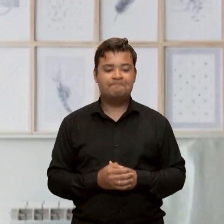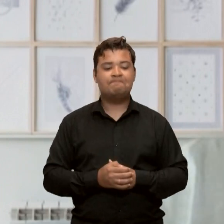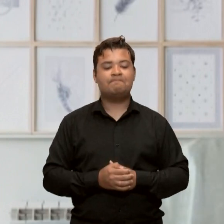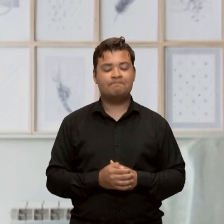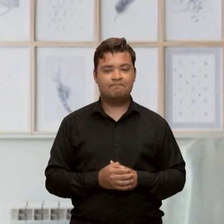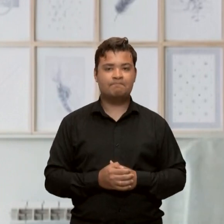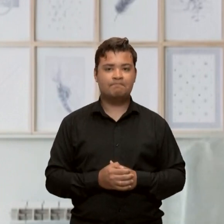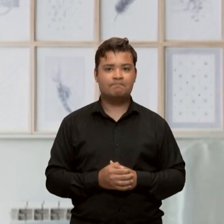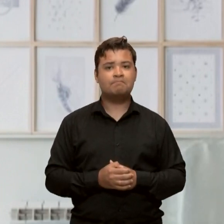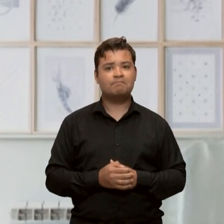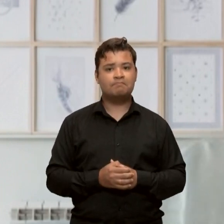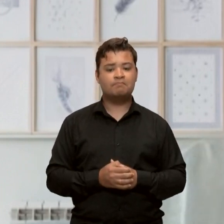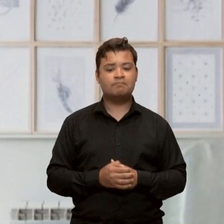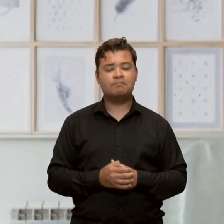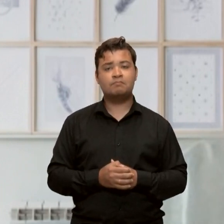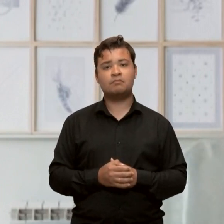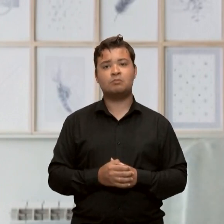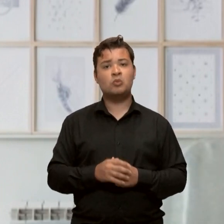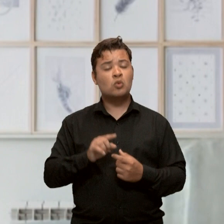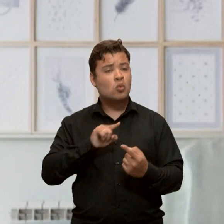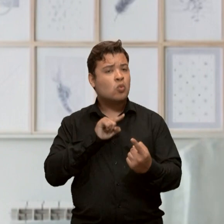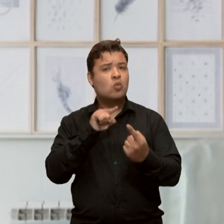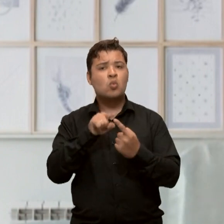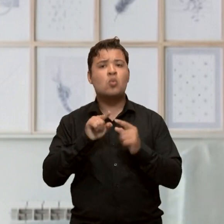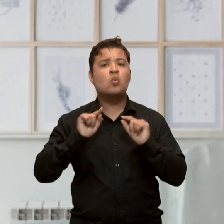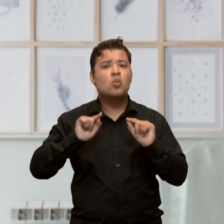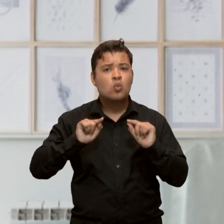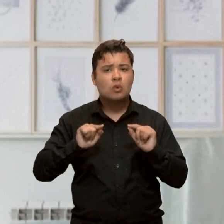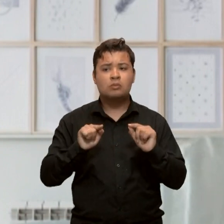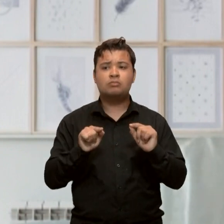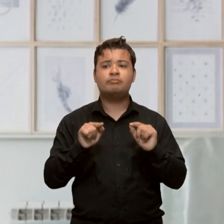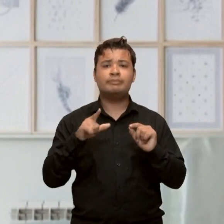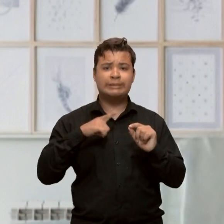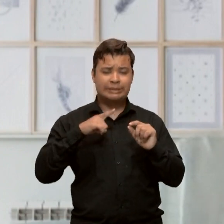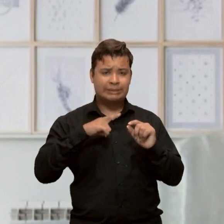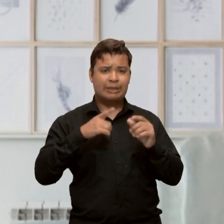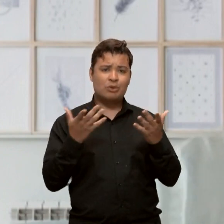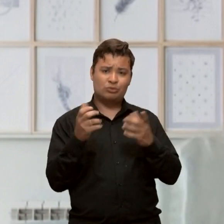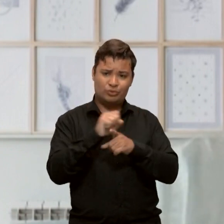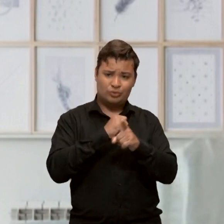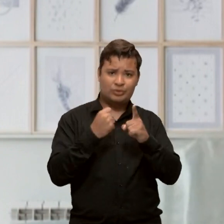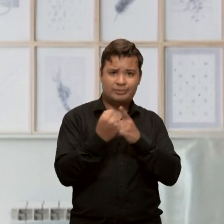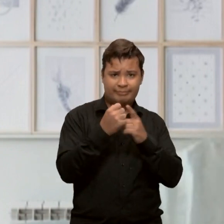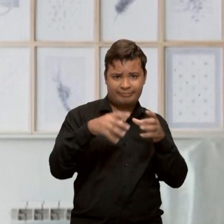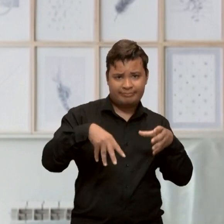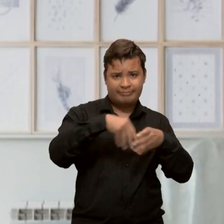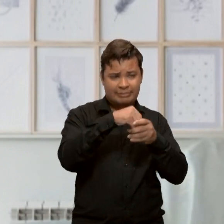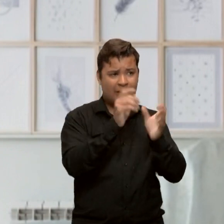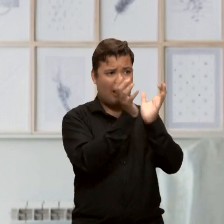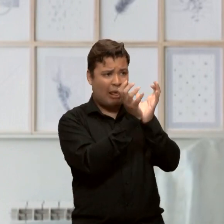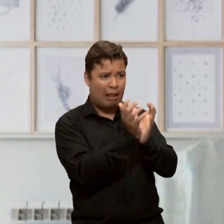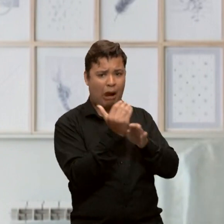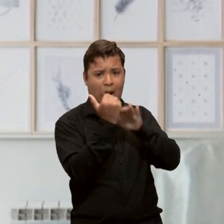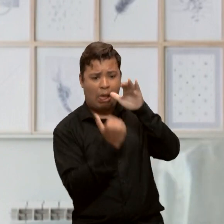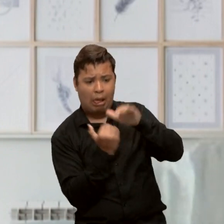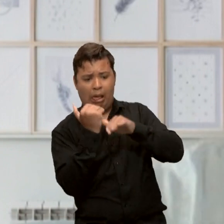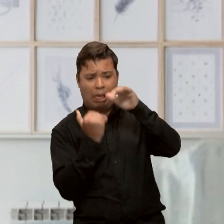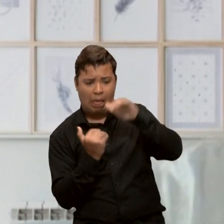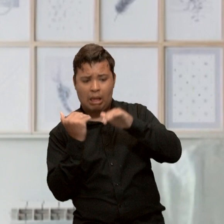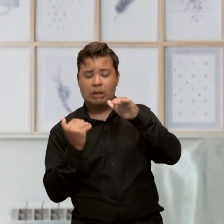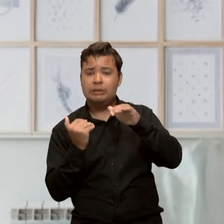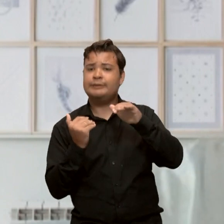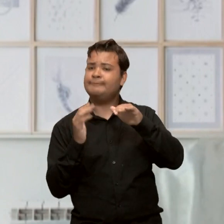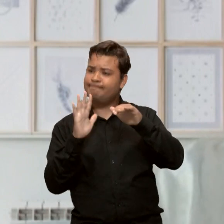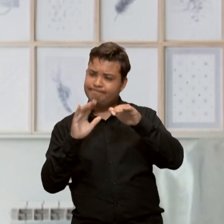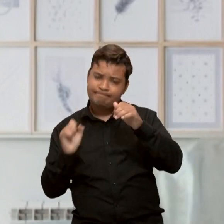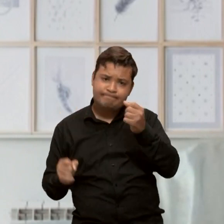minimizar os impactos, né, da estrutura social que vivemos, que é muito desigual. E essa